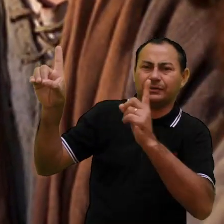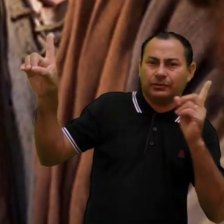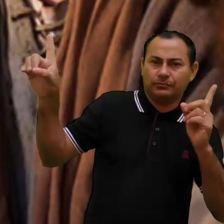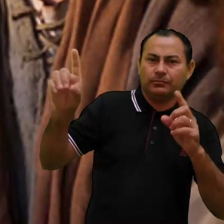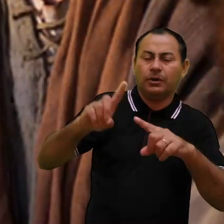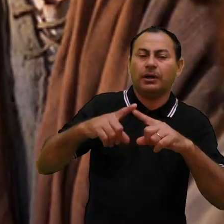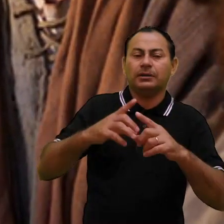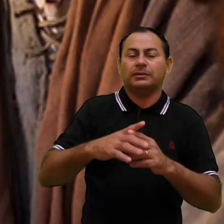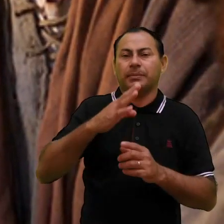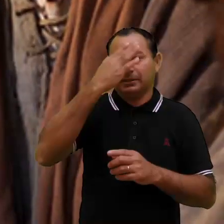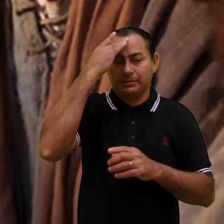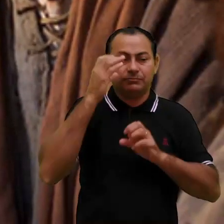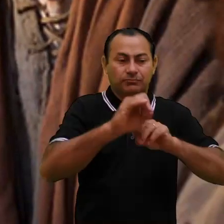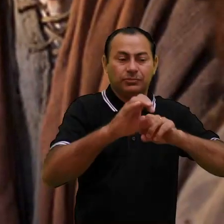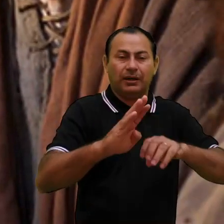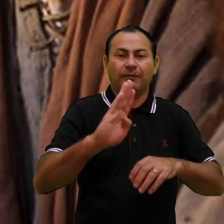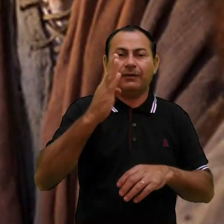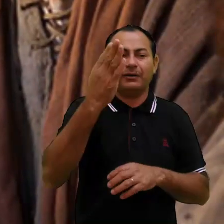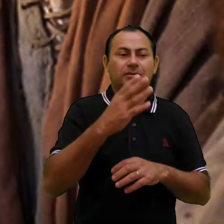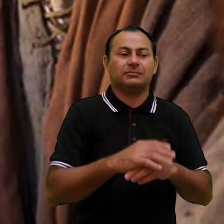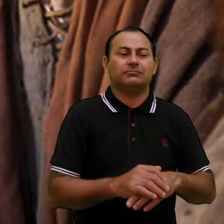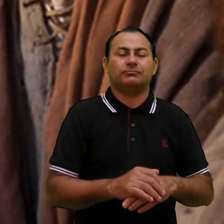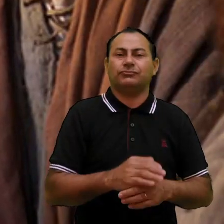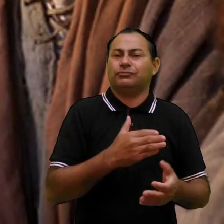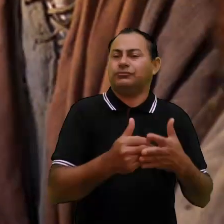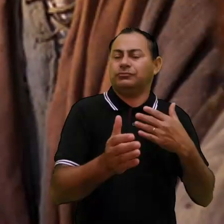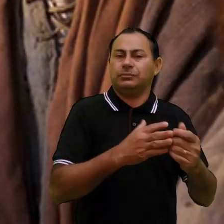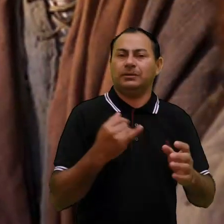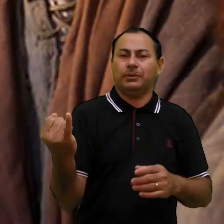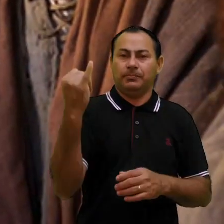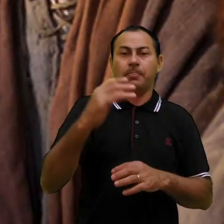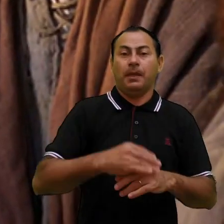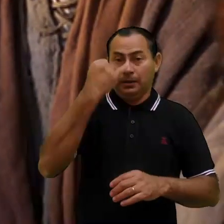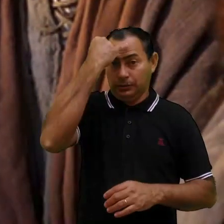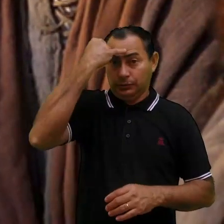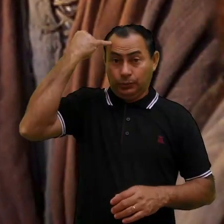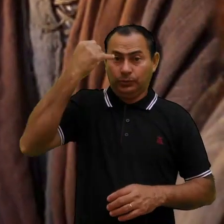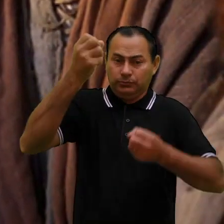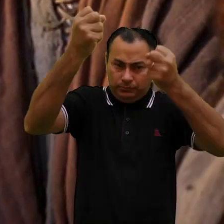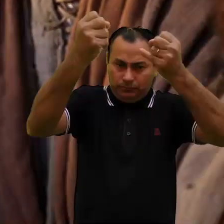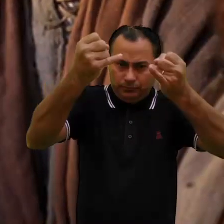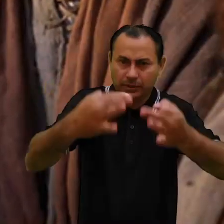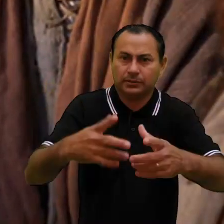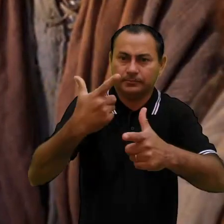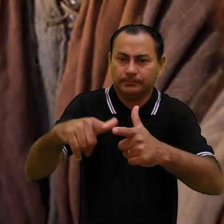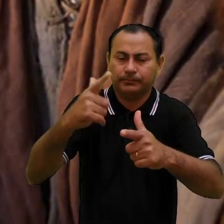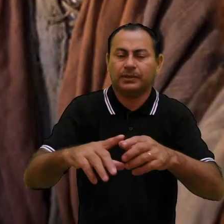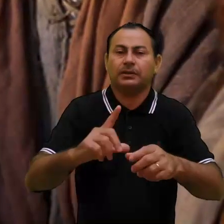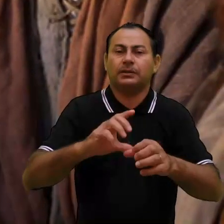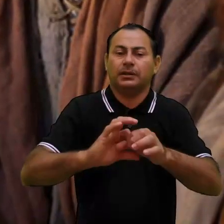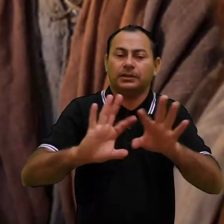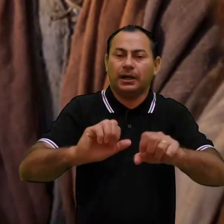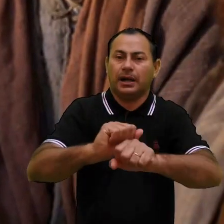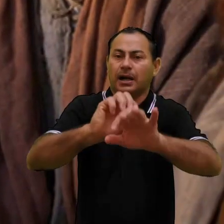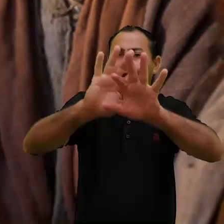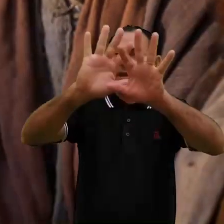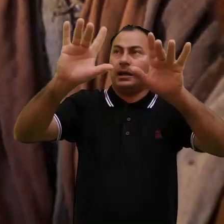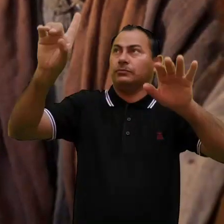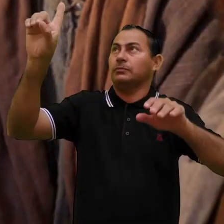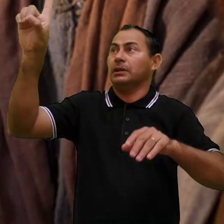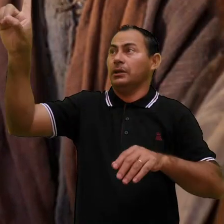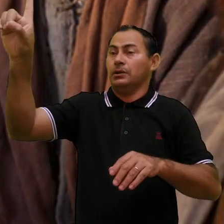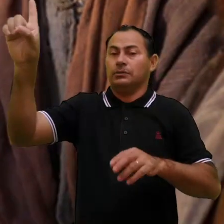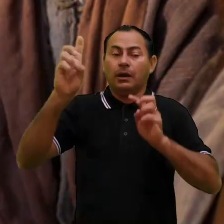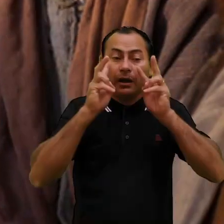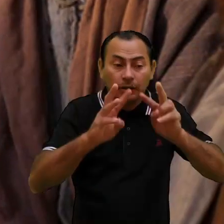de um ensino apóstata sobre a graça barata. Judas aborda este problema diretamente, deixando claro que Deus não vai ficar vendo